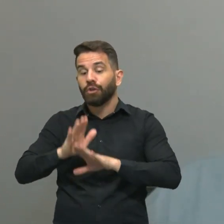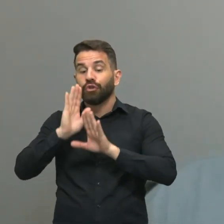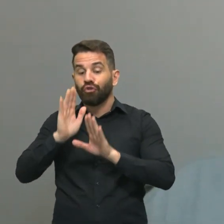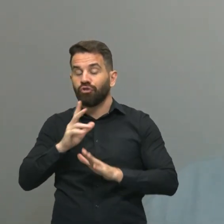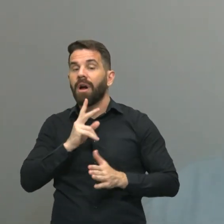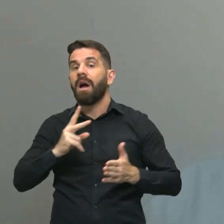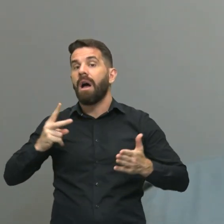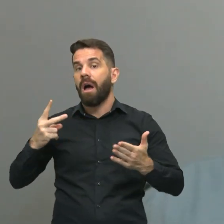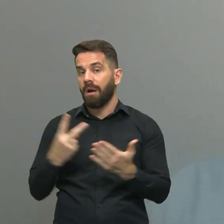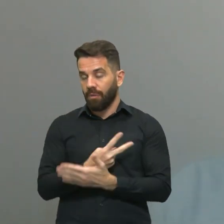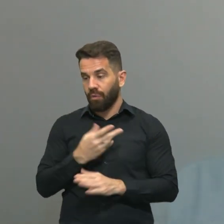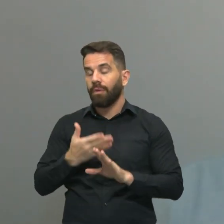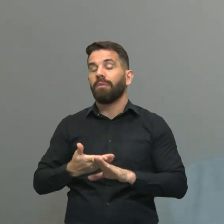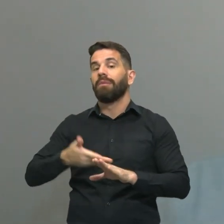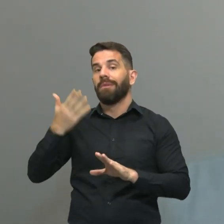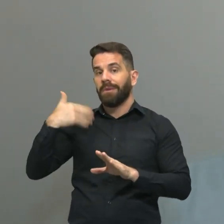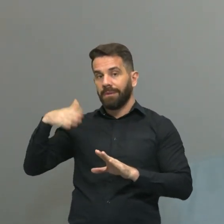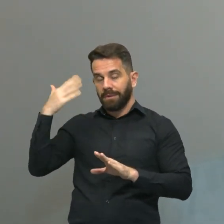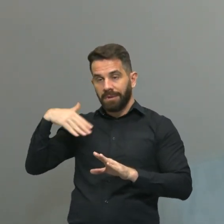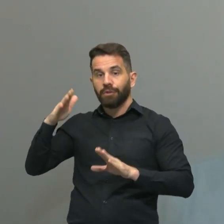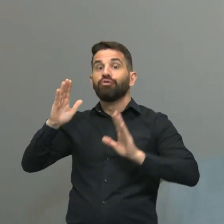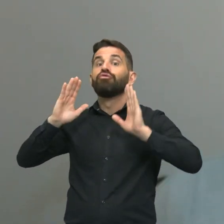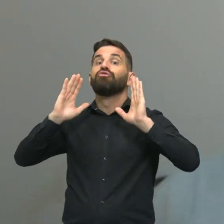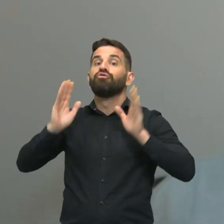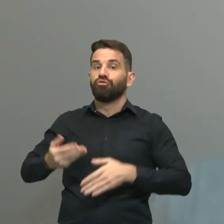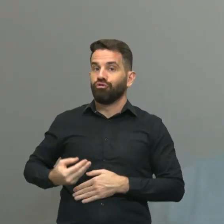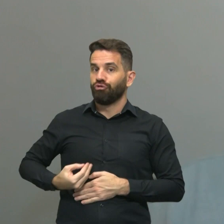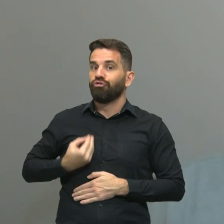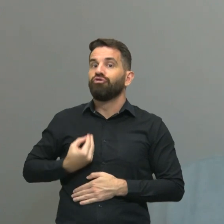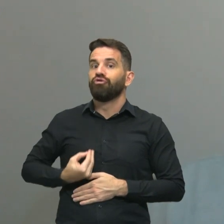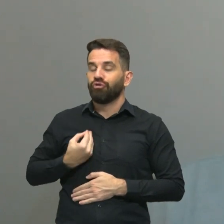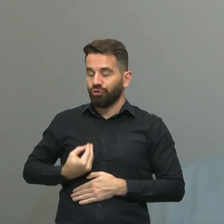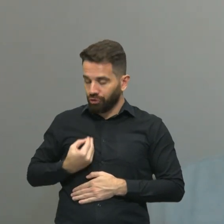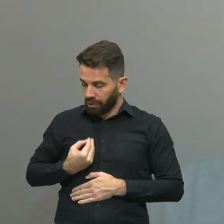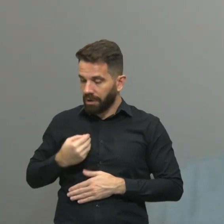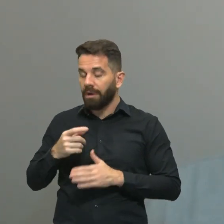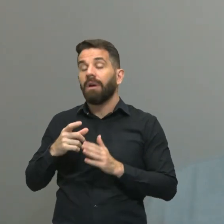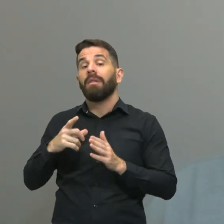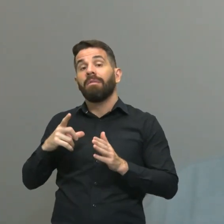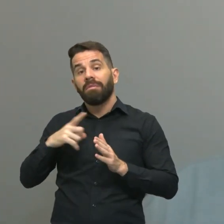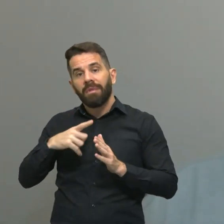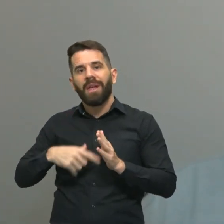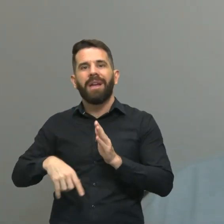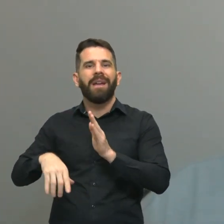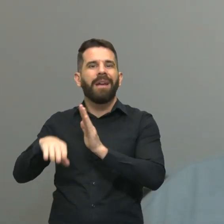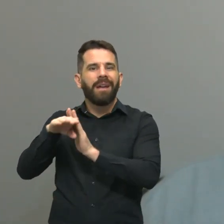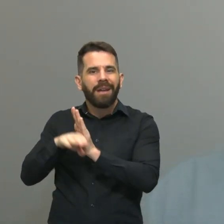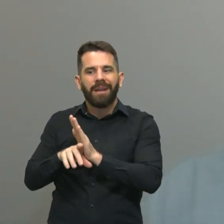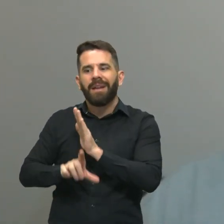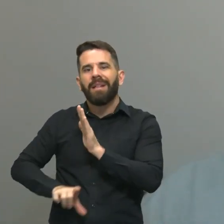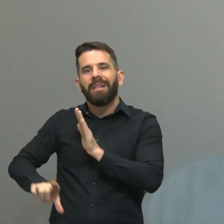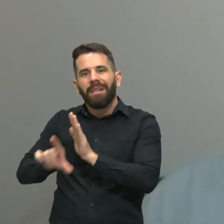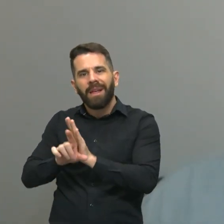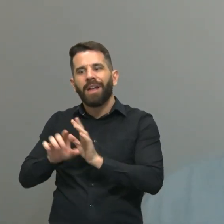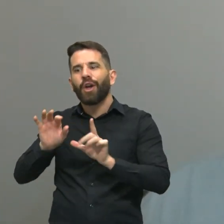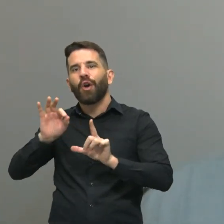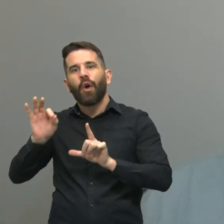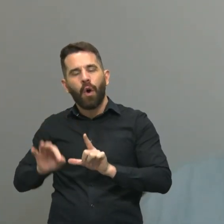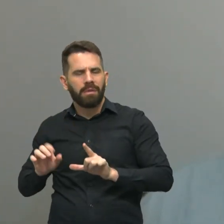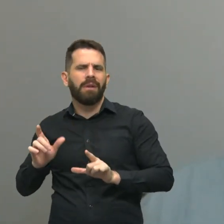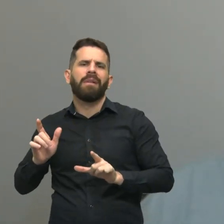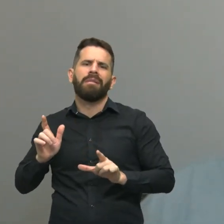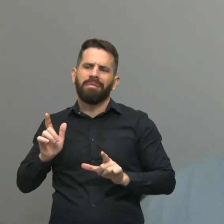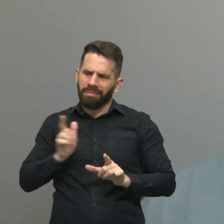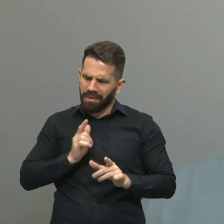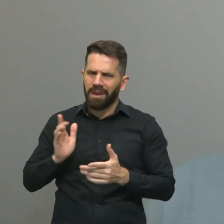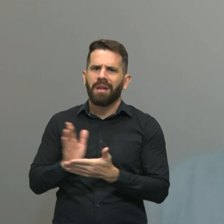fraudes e tentativa de fraudes nessa política de cotas durante muito tempo na universidade. Nós chegamos a ter aqui